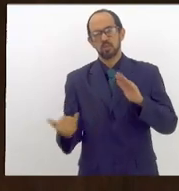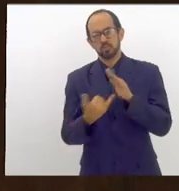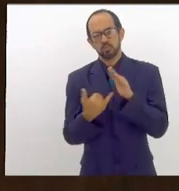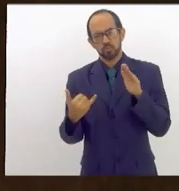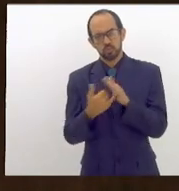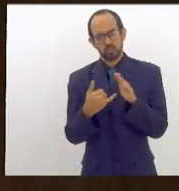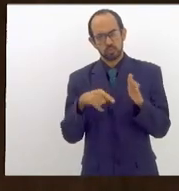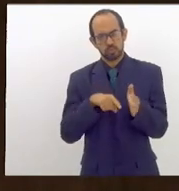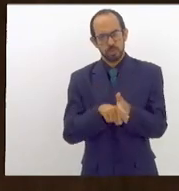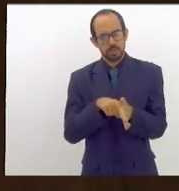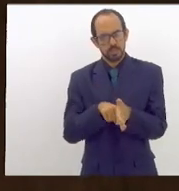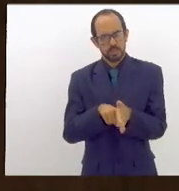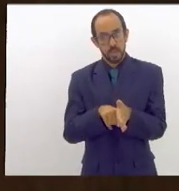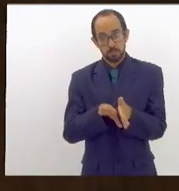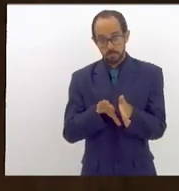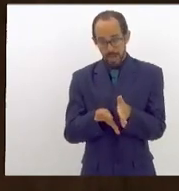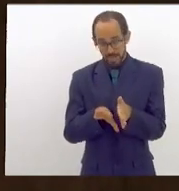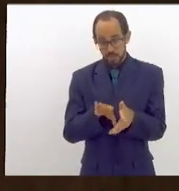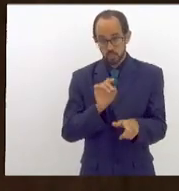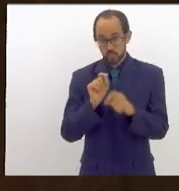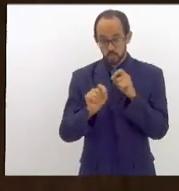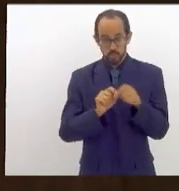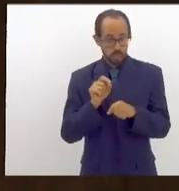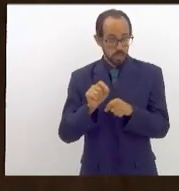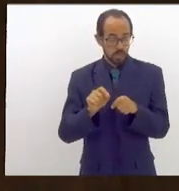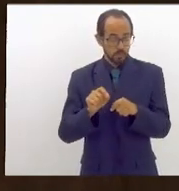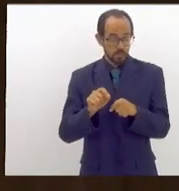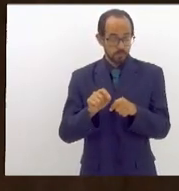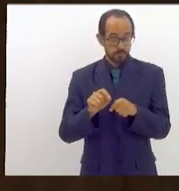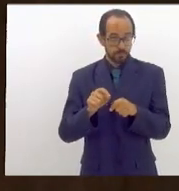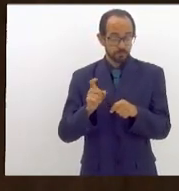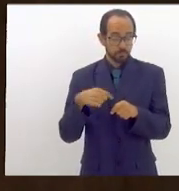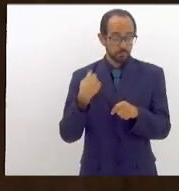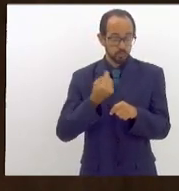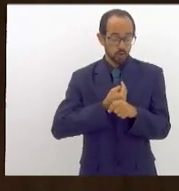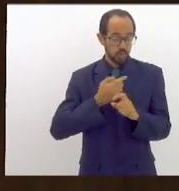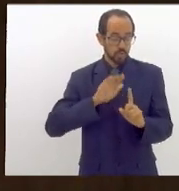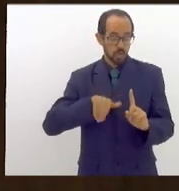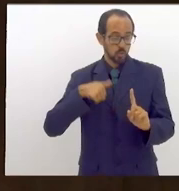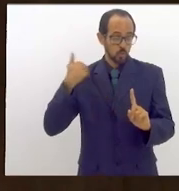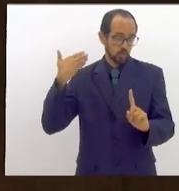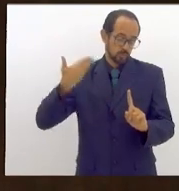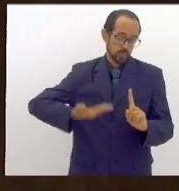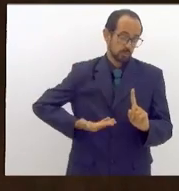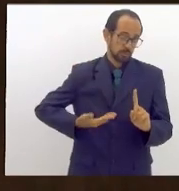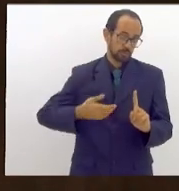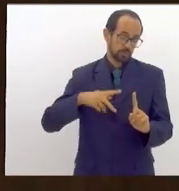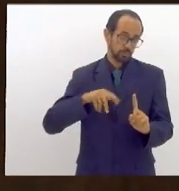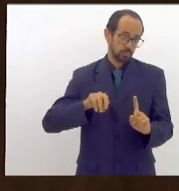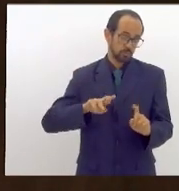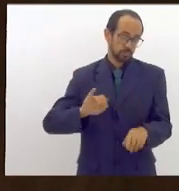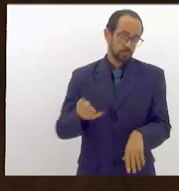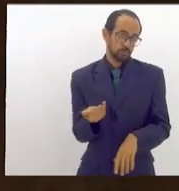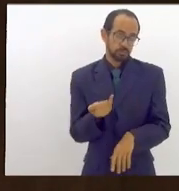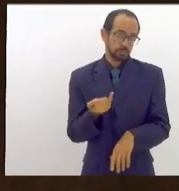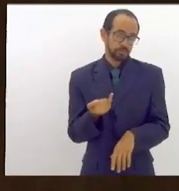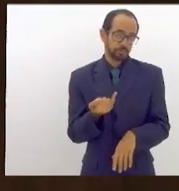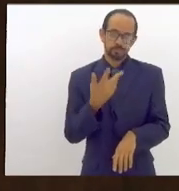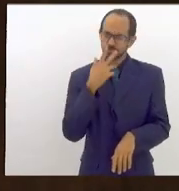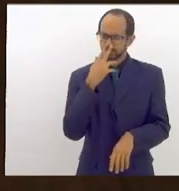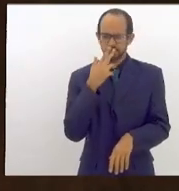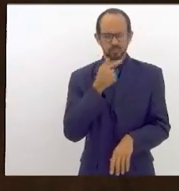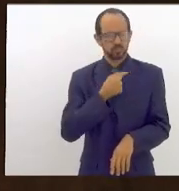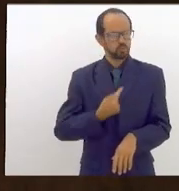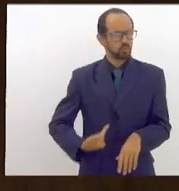Pesquisa mas se ainda que nós possamos reconhecer a importância parece que o governo